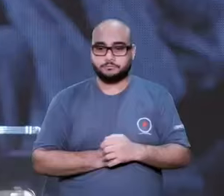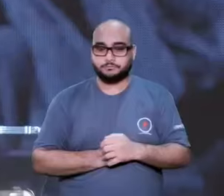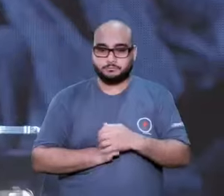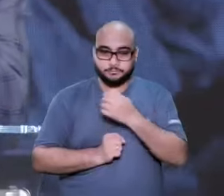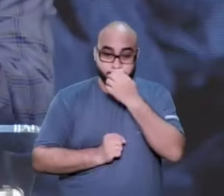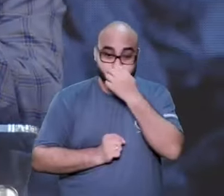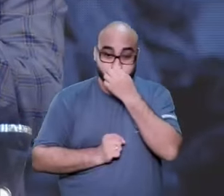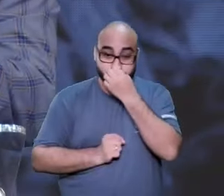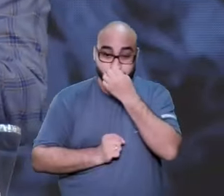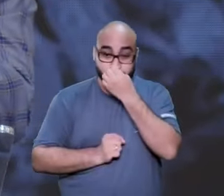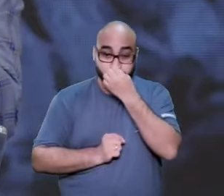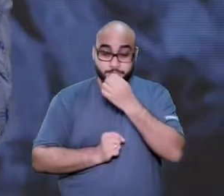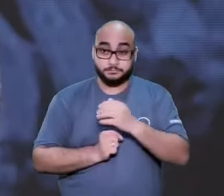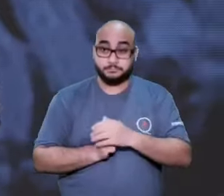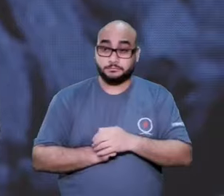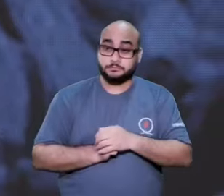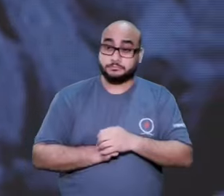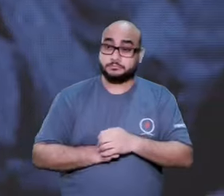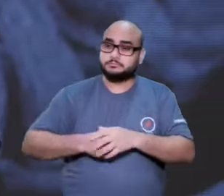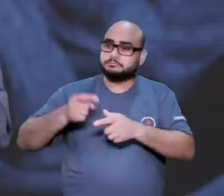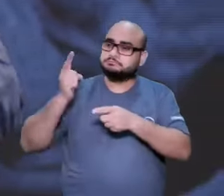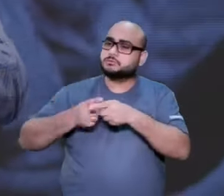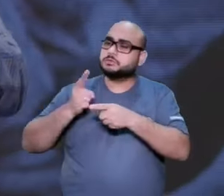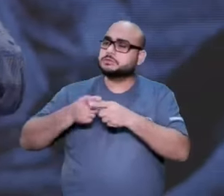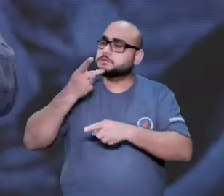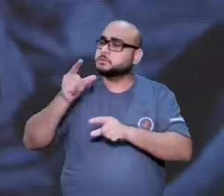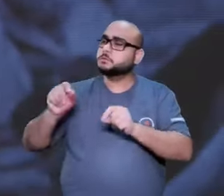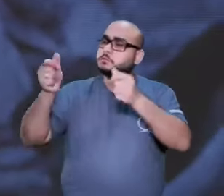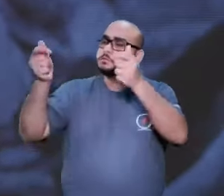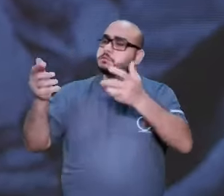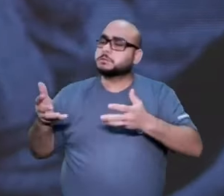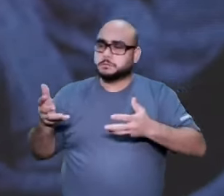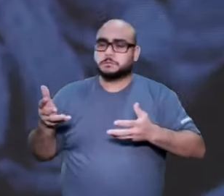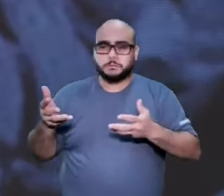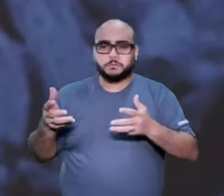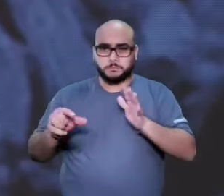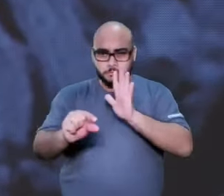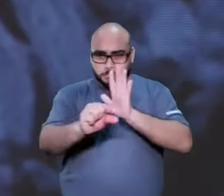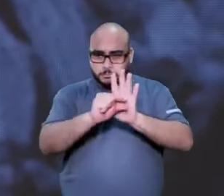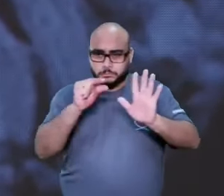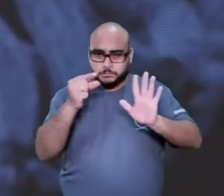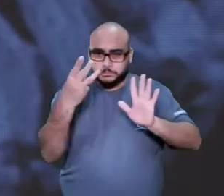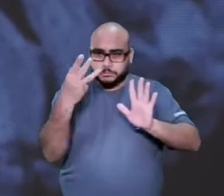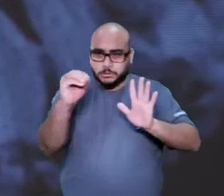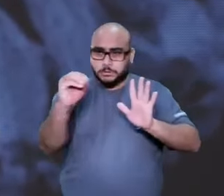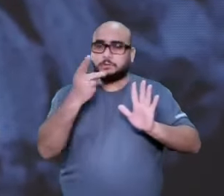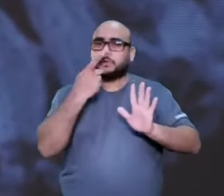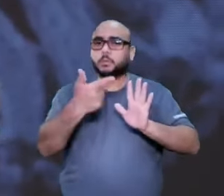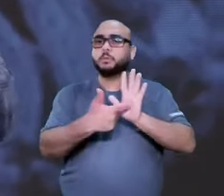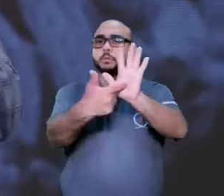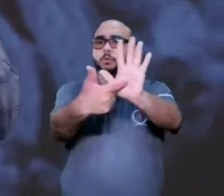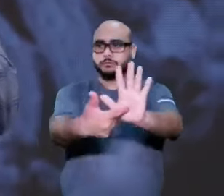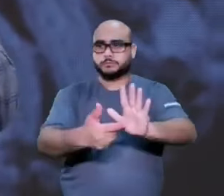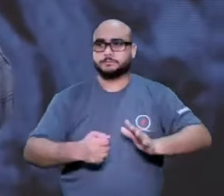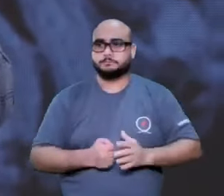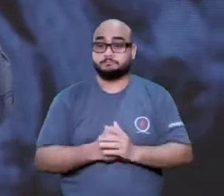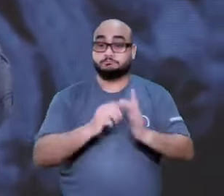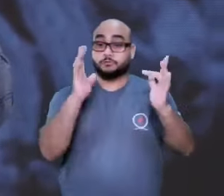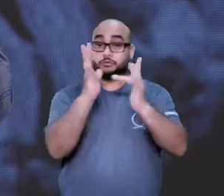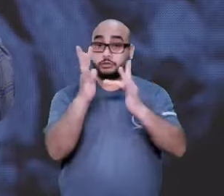chegam que eu digo isso chegamos ao Versículo 40 aí